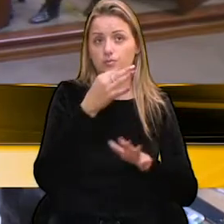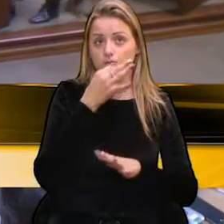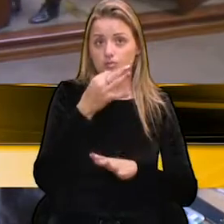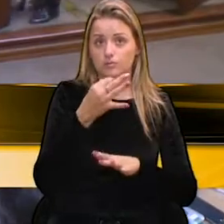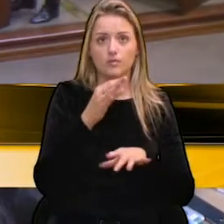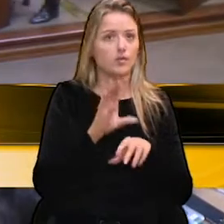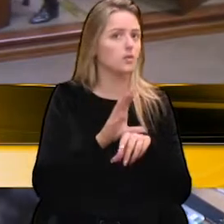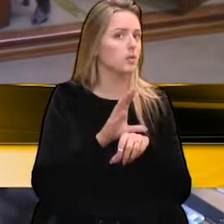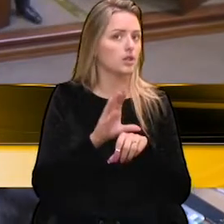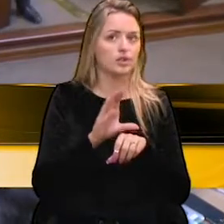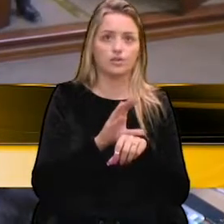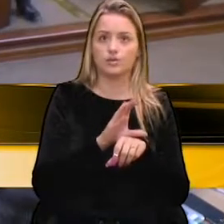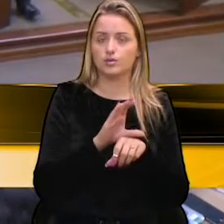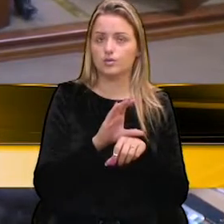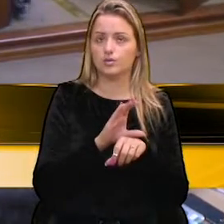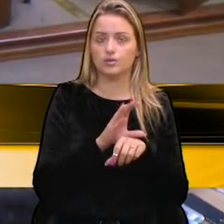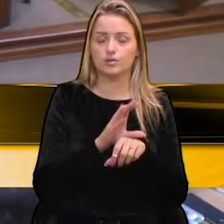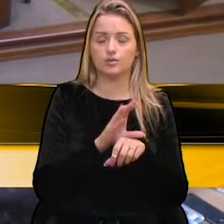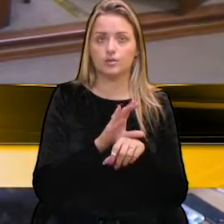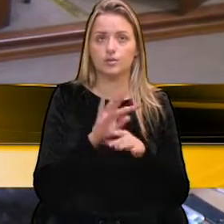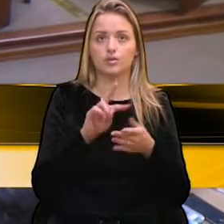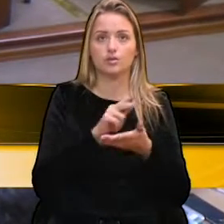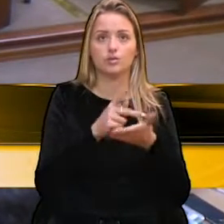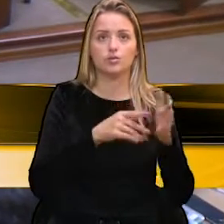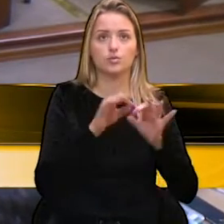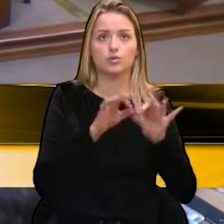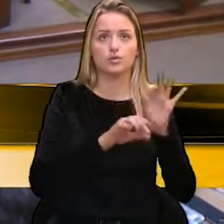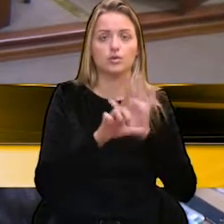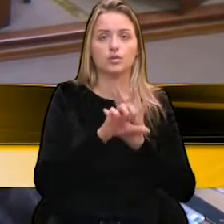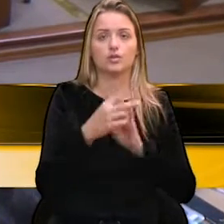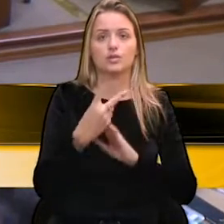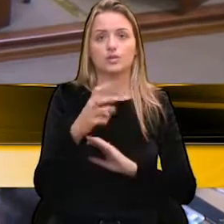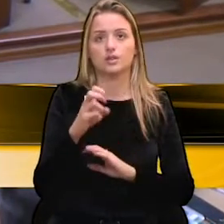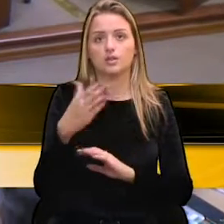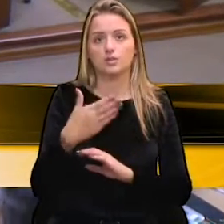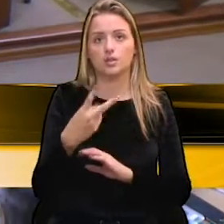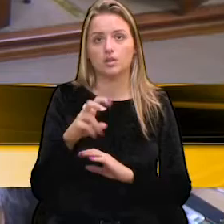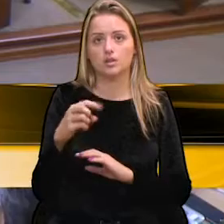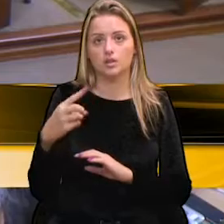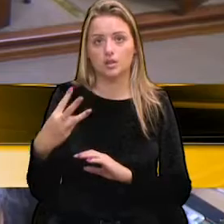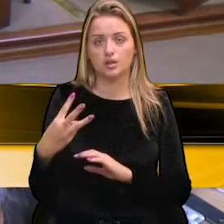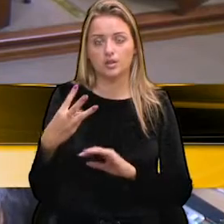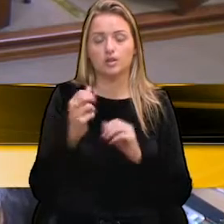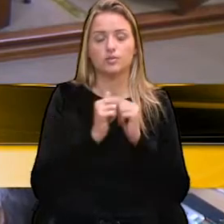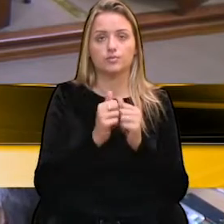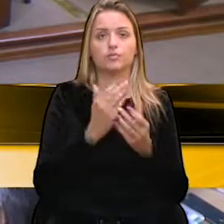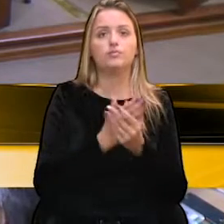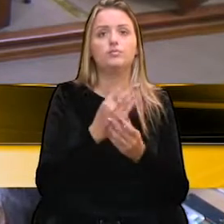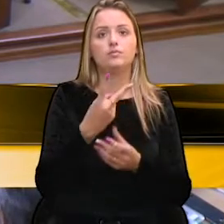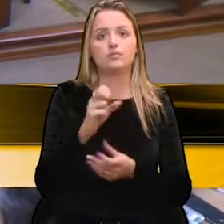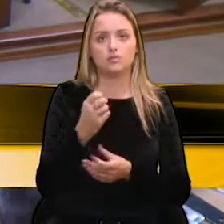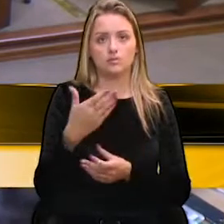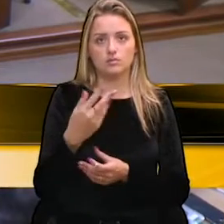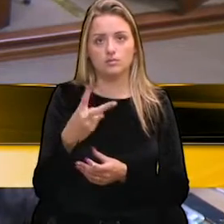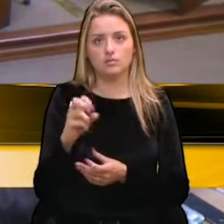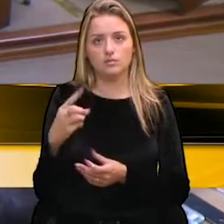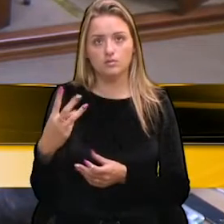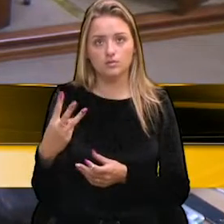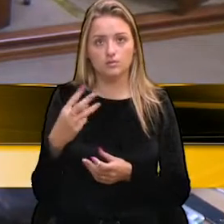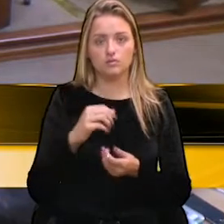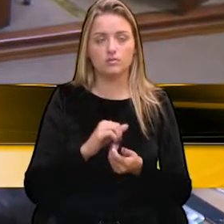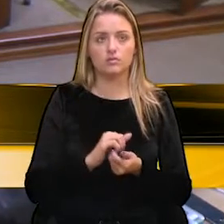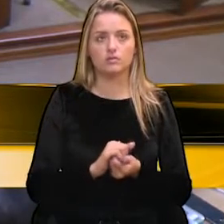o parecer é pela inconstitucionalidade do projeto de lei 25/2013, contido no processo 28/2013.